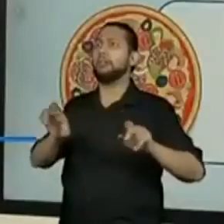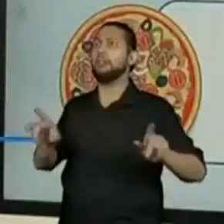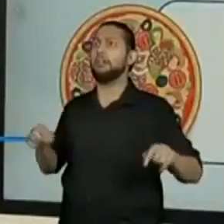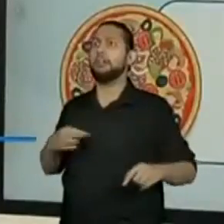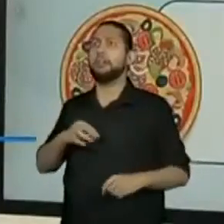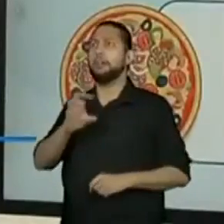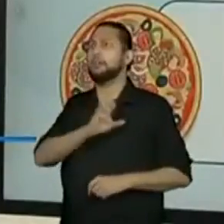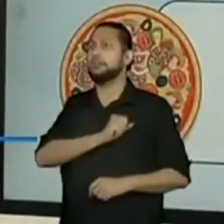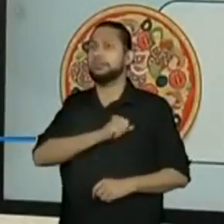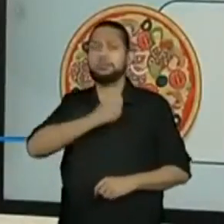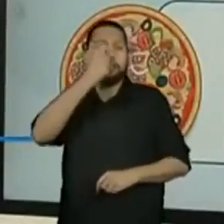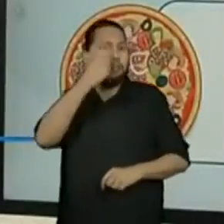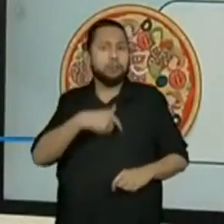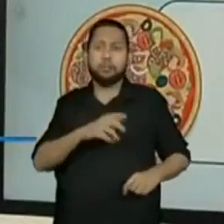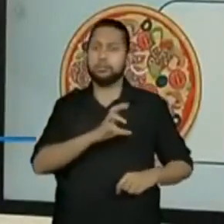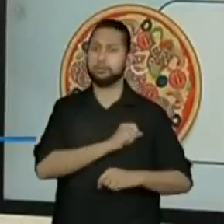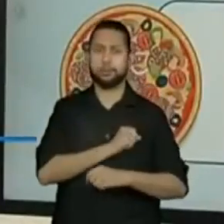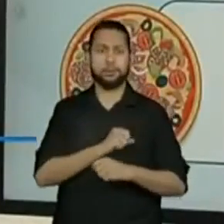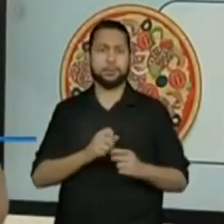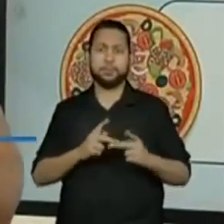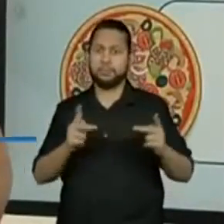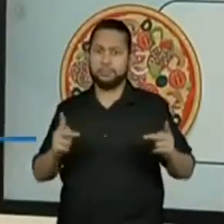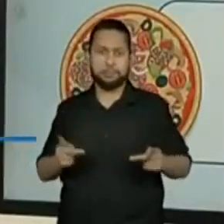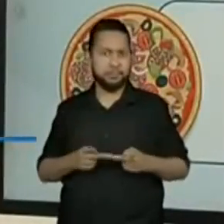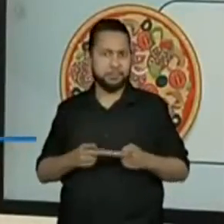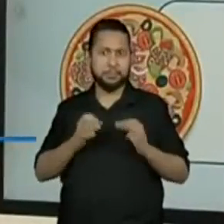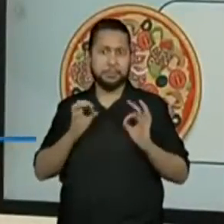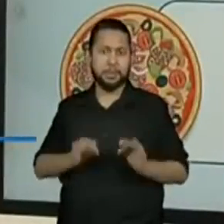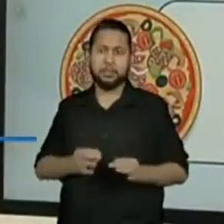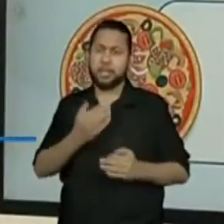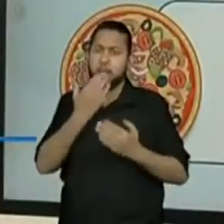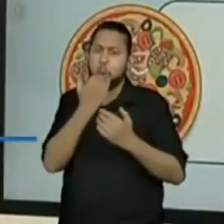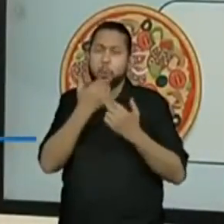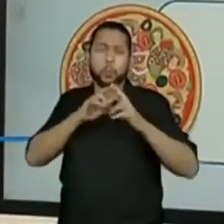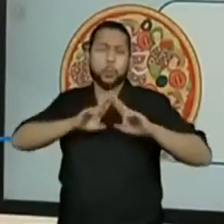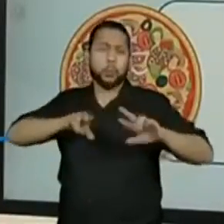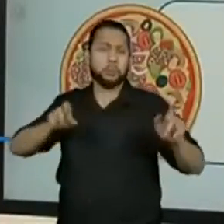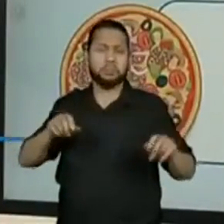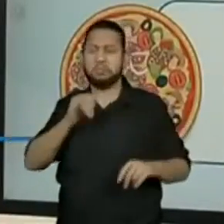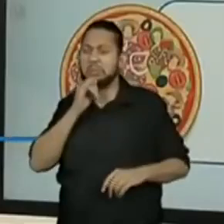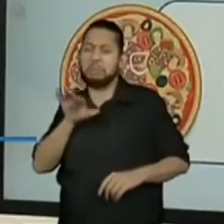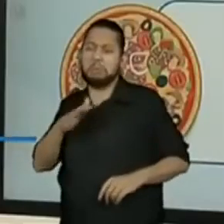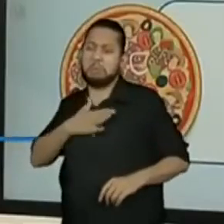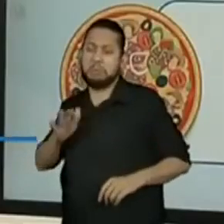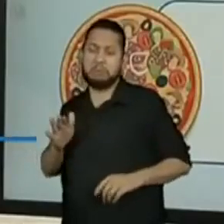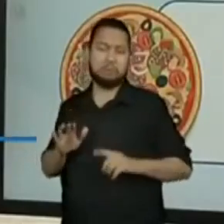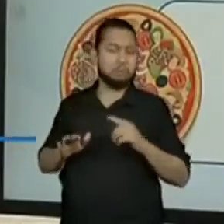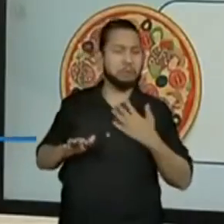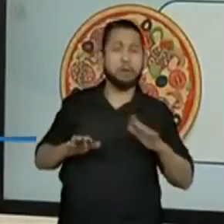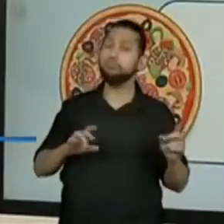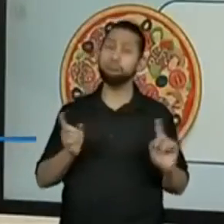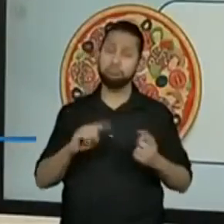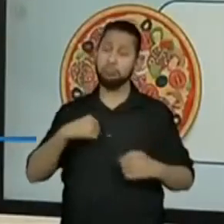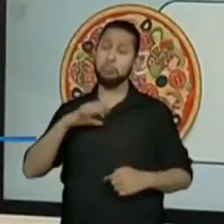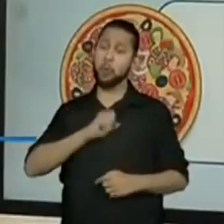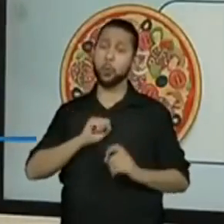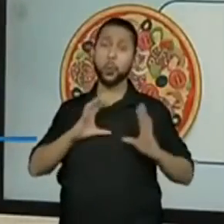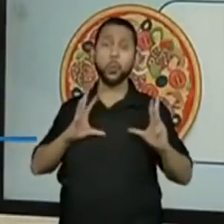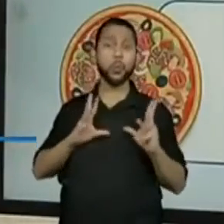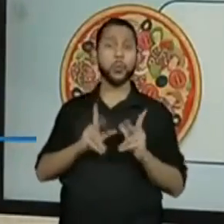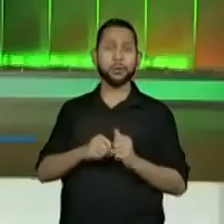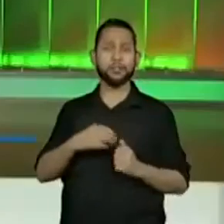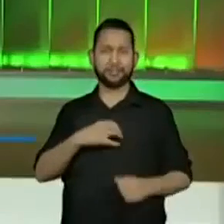adoro pizza de verdade e eu gosto de todos os sabores eu não tenho restrição à sabor de pizza